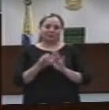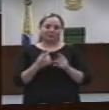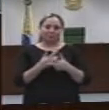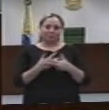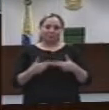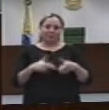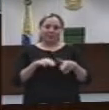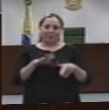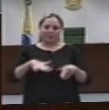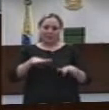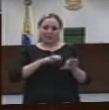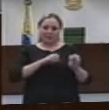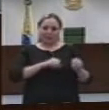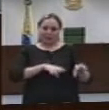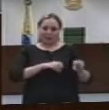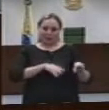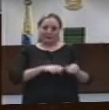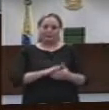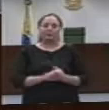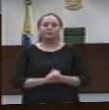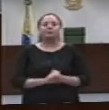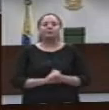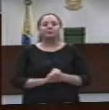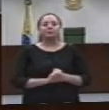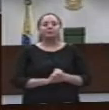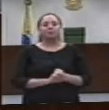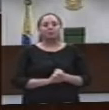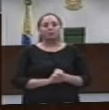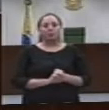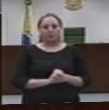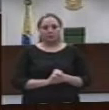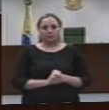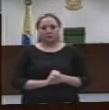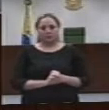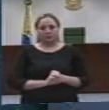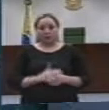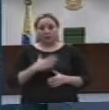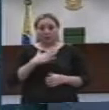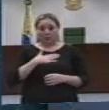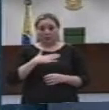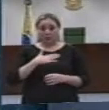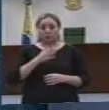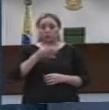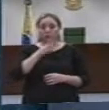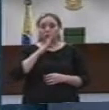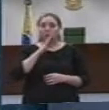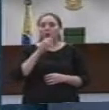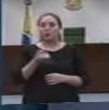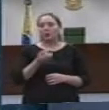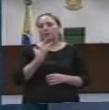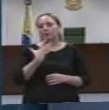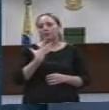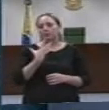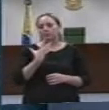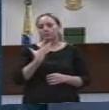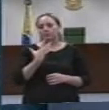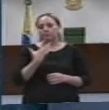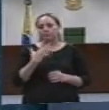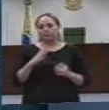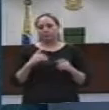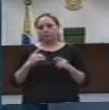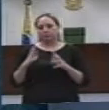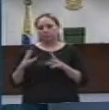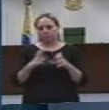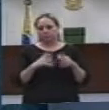é bem eu quando eu acho bem a intolerância religiosa na